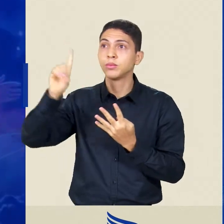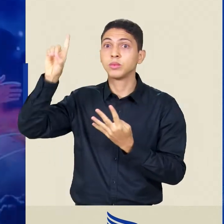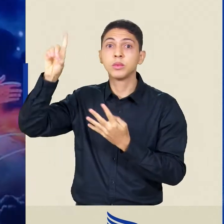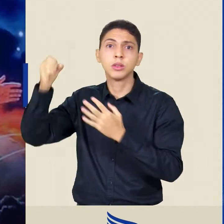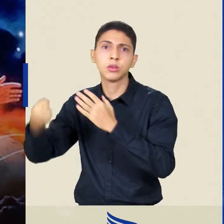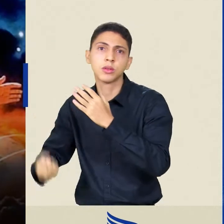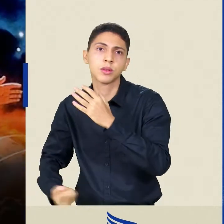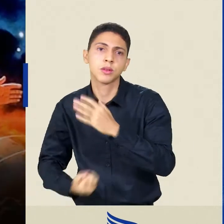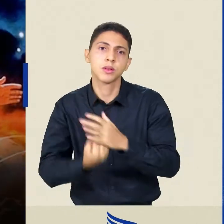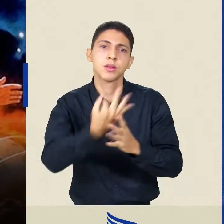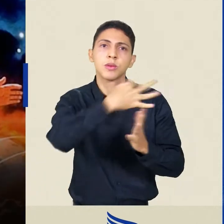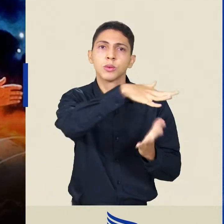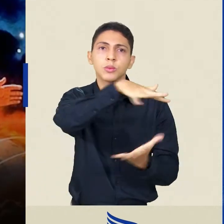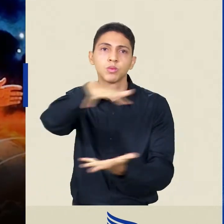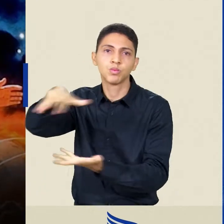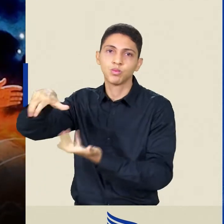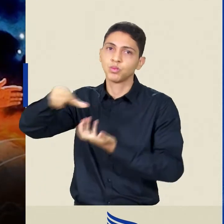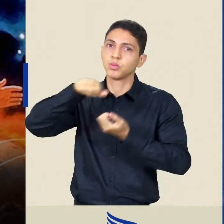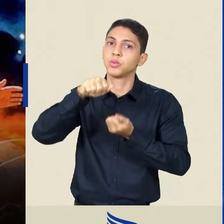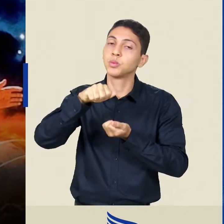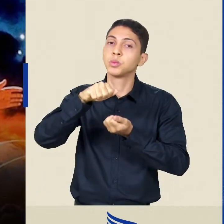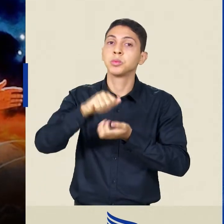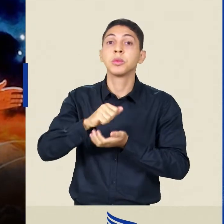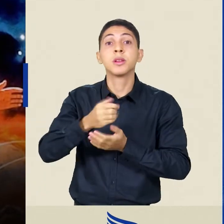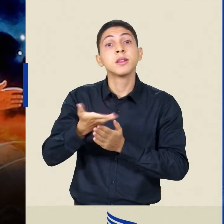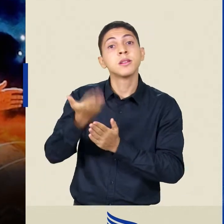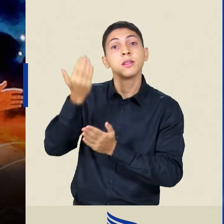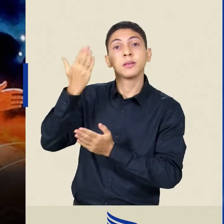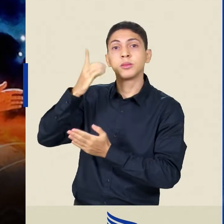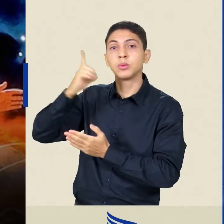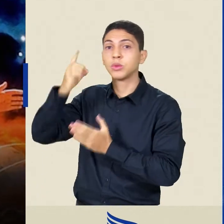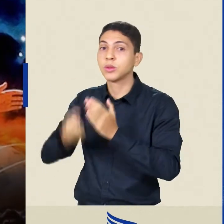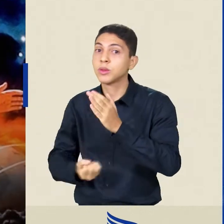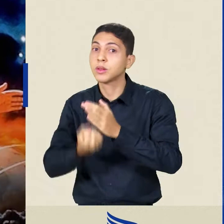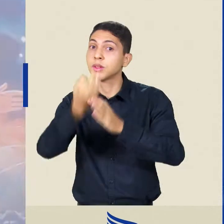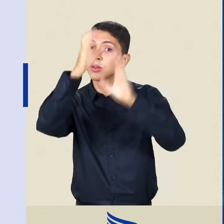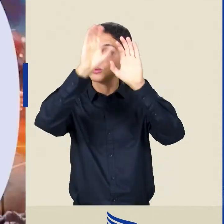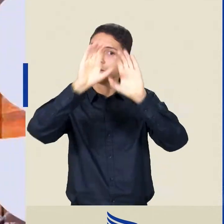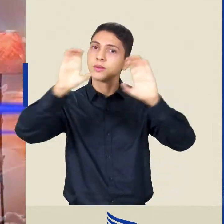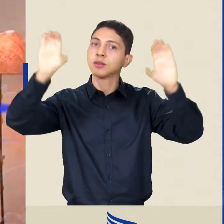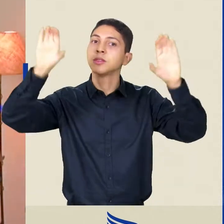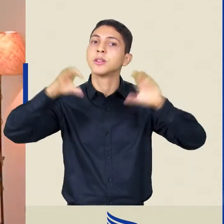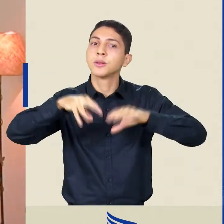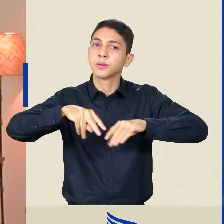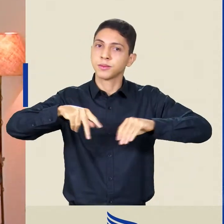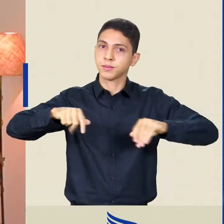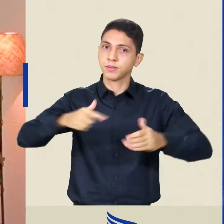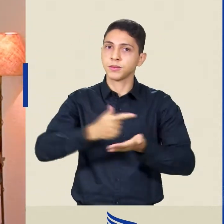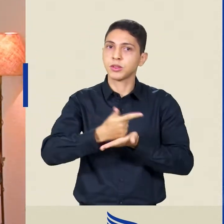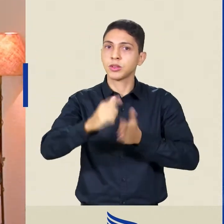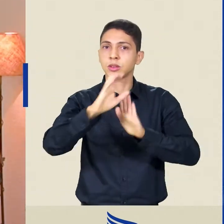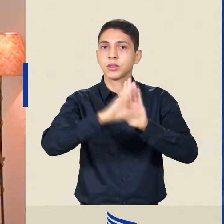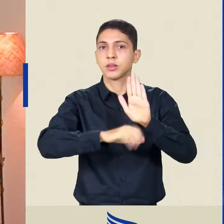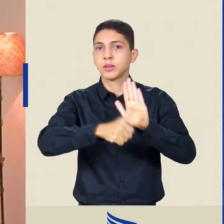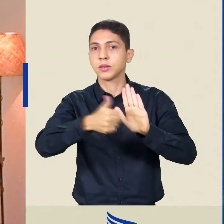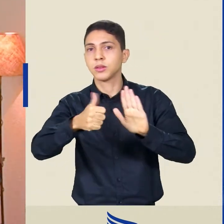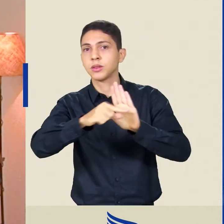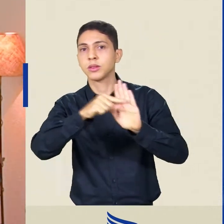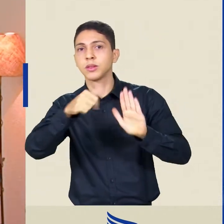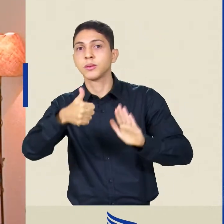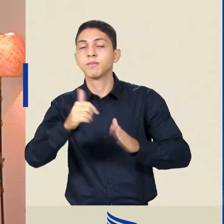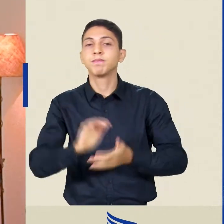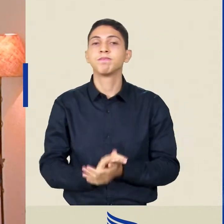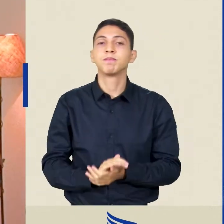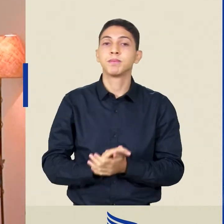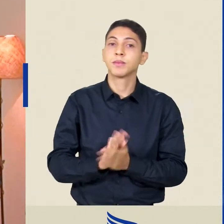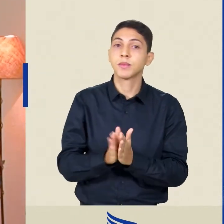Criador. No princípio criou Deus os céus e a terra. Gênesis 1, 1. A primeira verdade bíblica é o